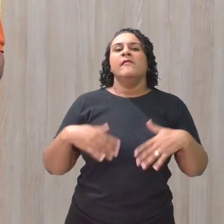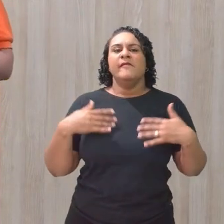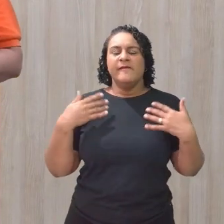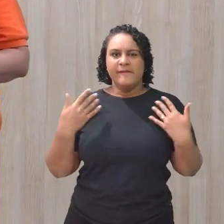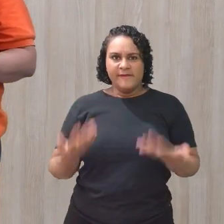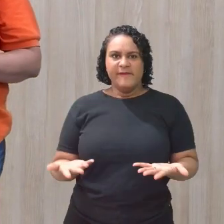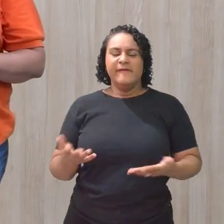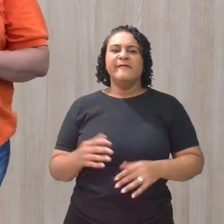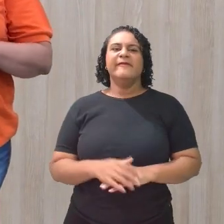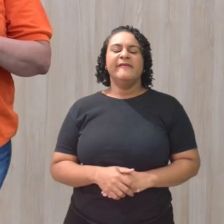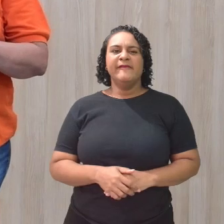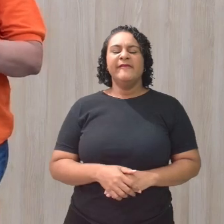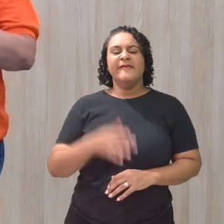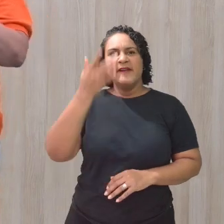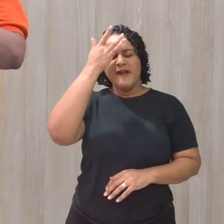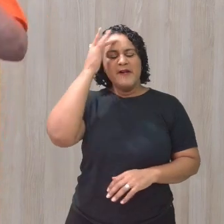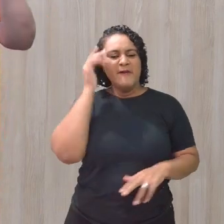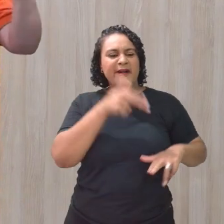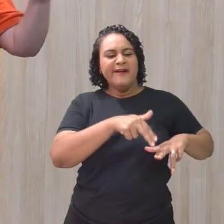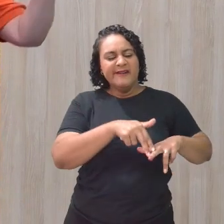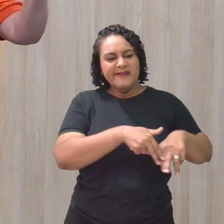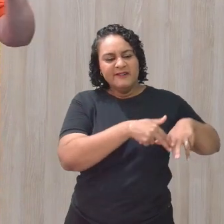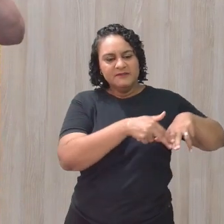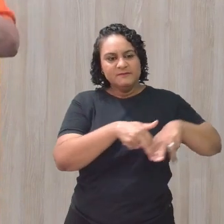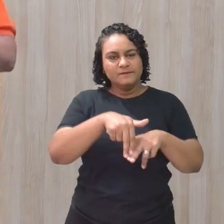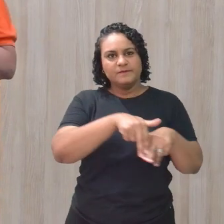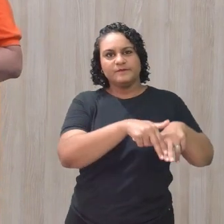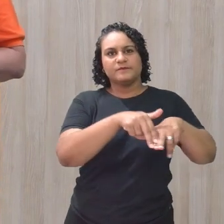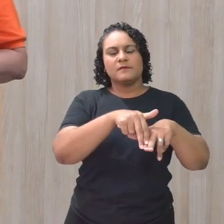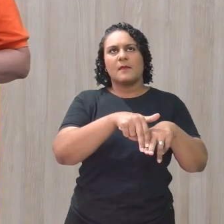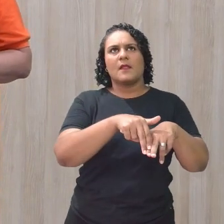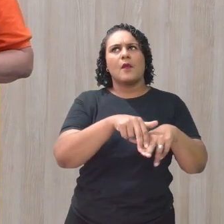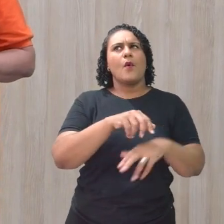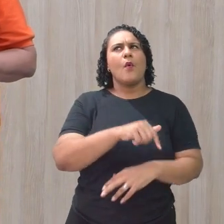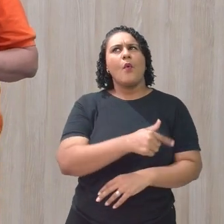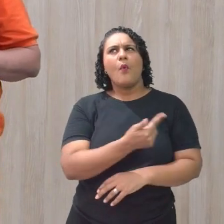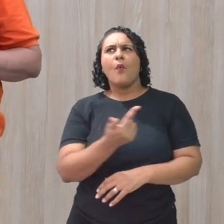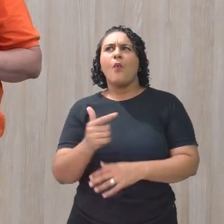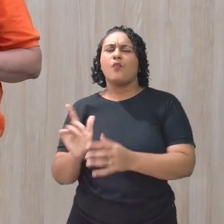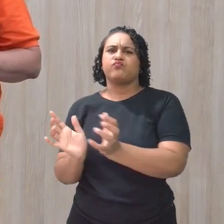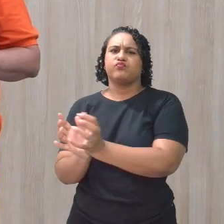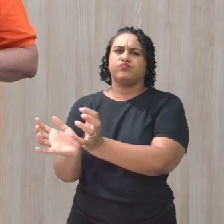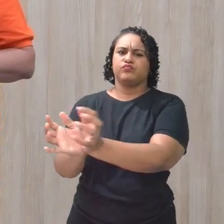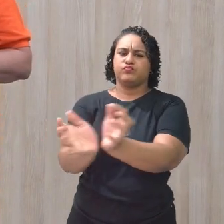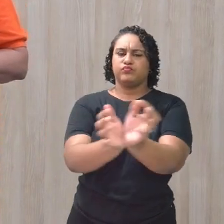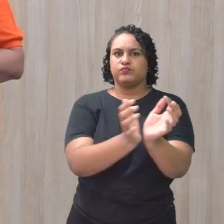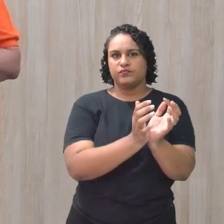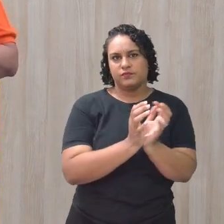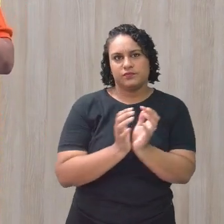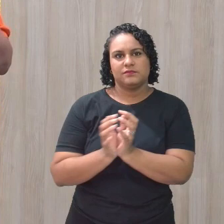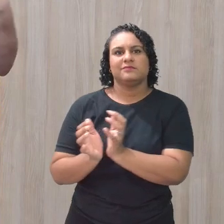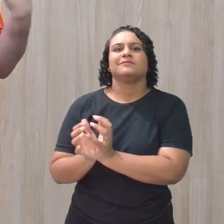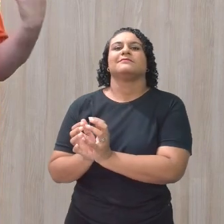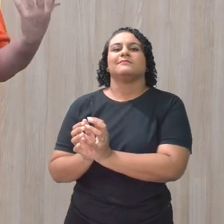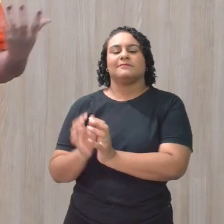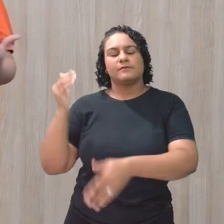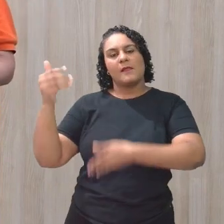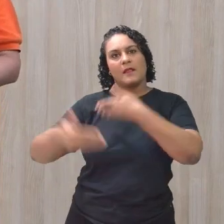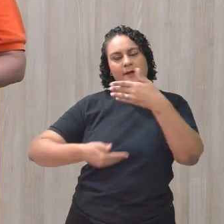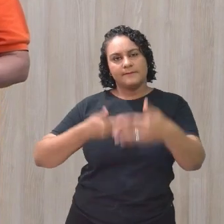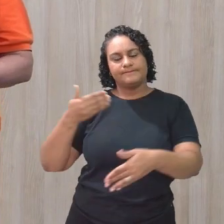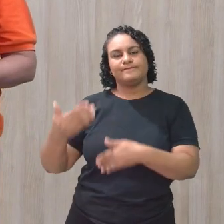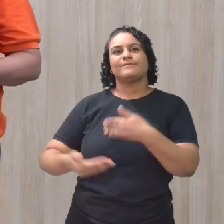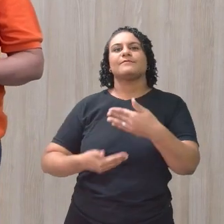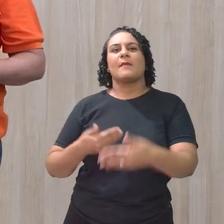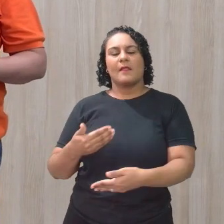os sufistas, entre outros grupos que nós temos, outras tribos que